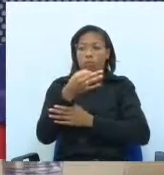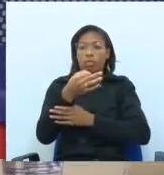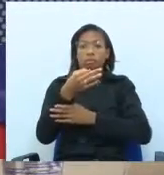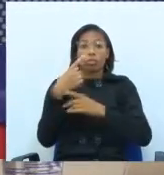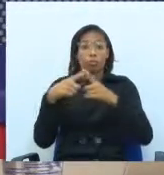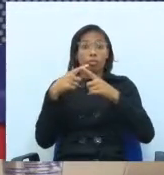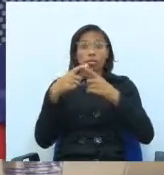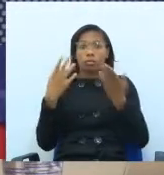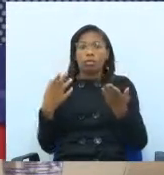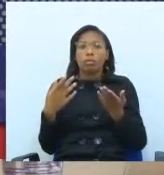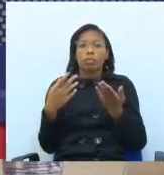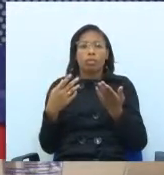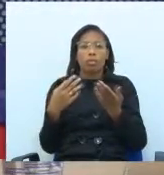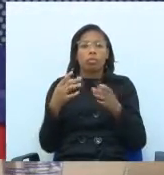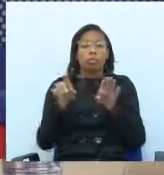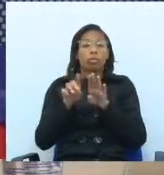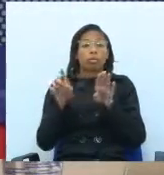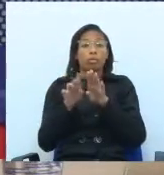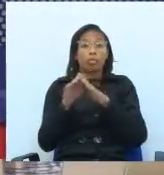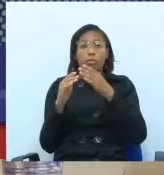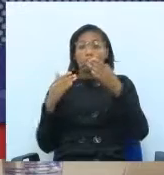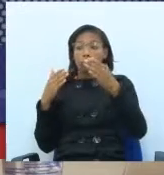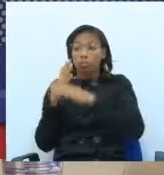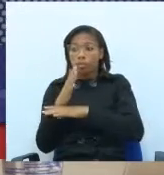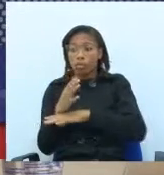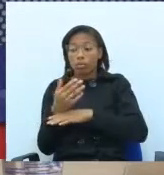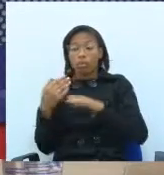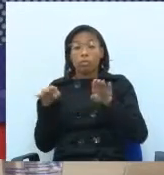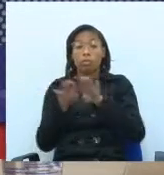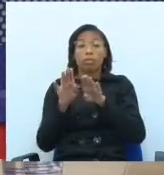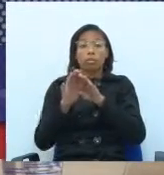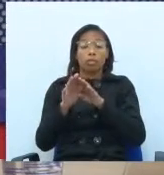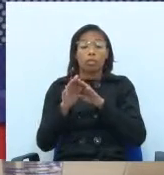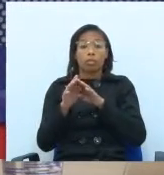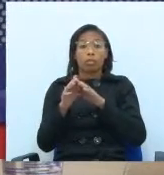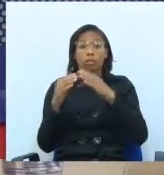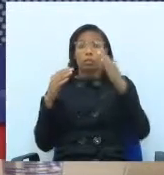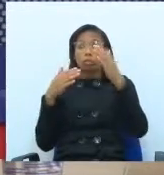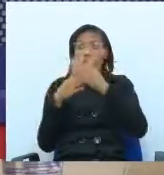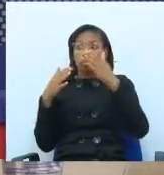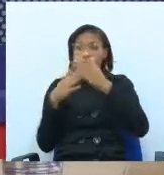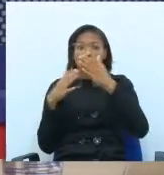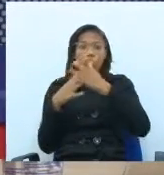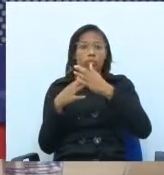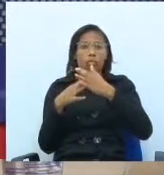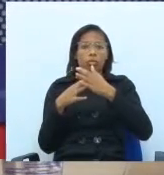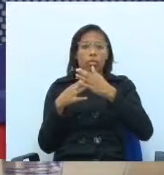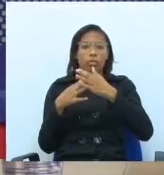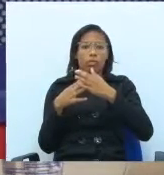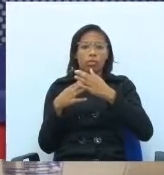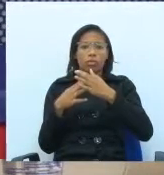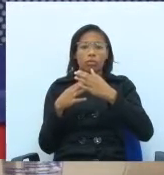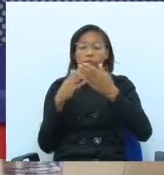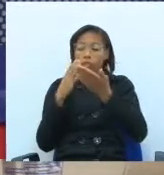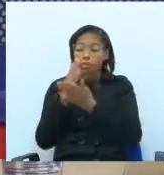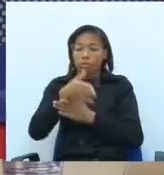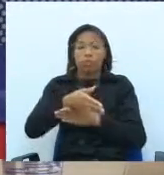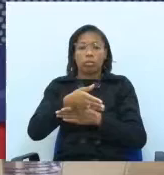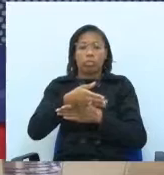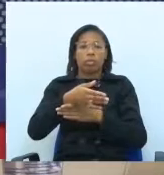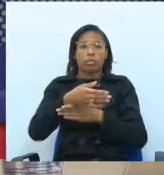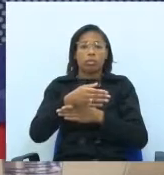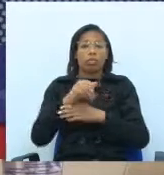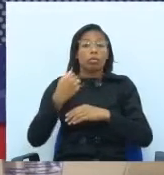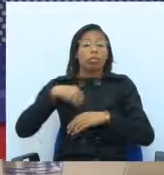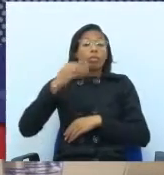o regime prudencial com certeza, e vou estourar, e podendo até estourar o limite máximo. O que a gente quer evitar é tentar,